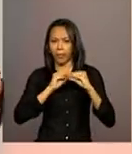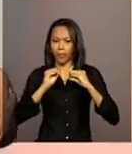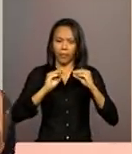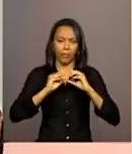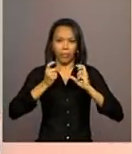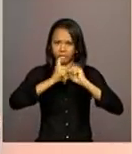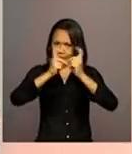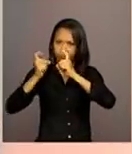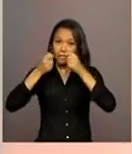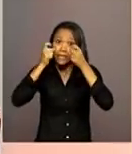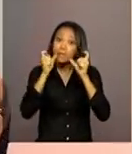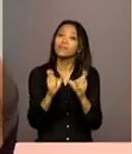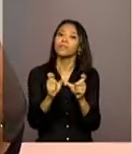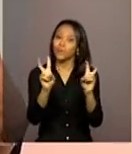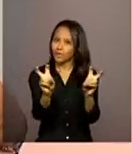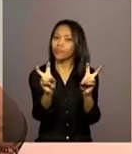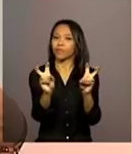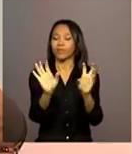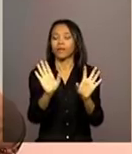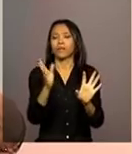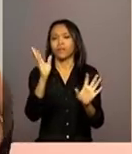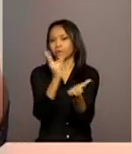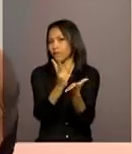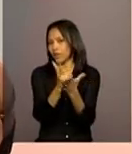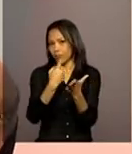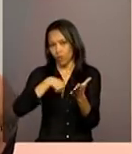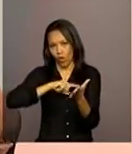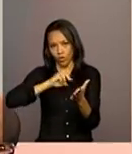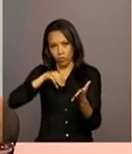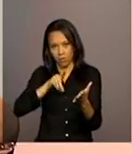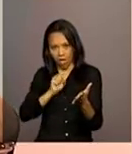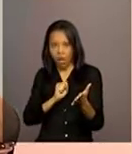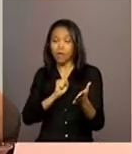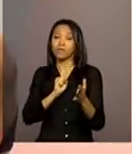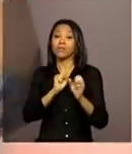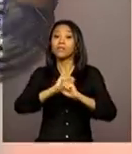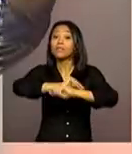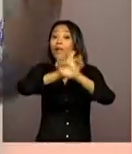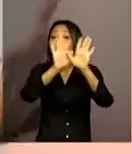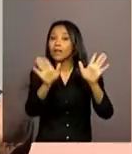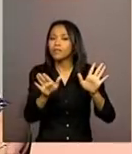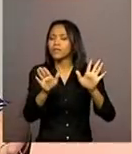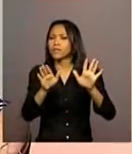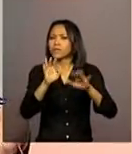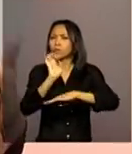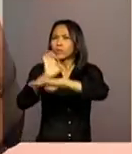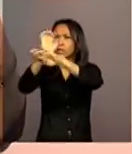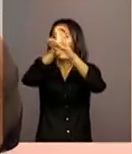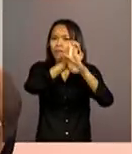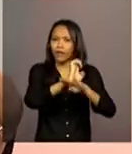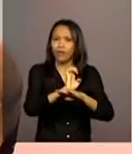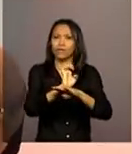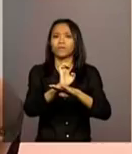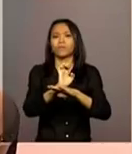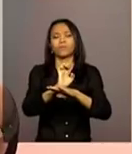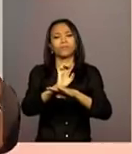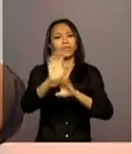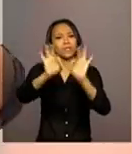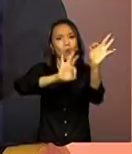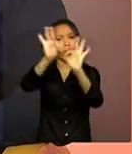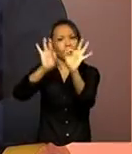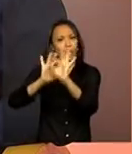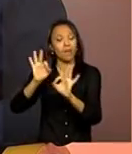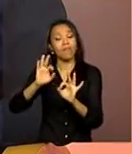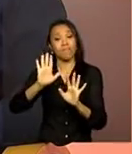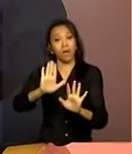interessantes e a gente sempre tem esclarecido o estado pode organizar e nós nos deslocamos Mas para fazer isso é